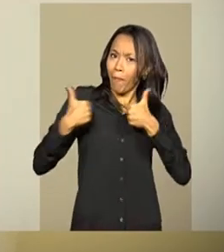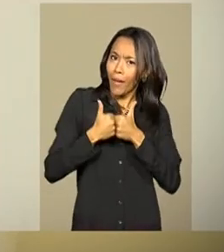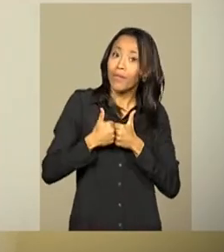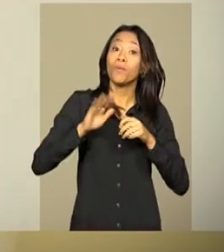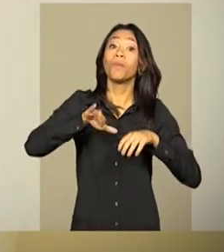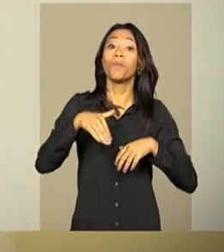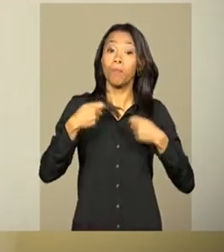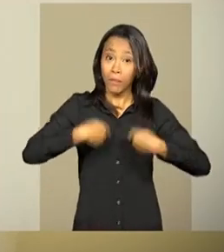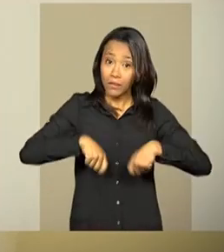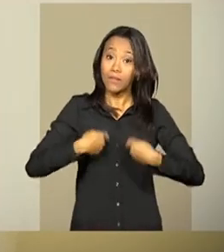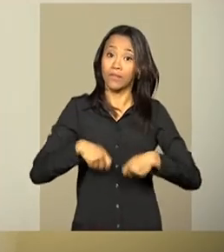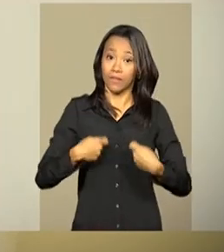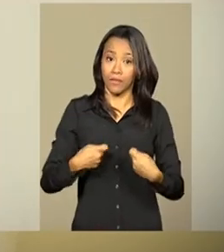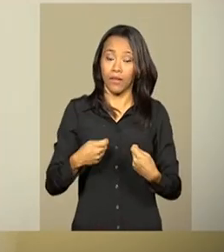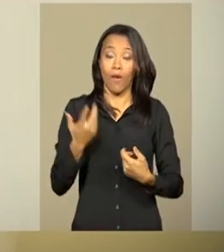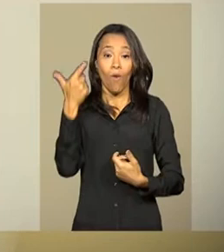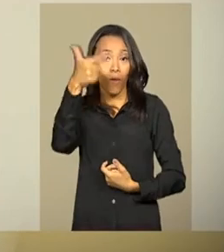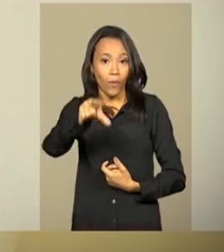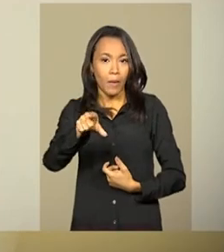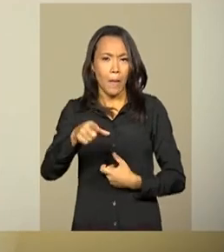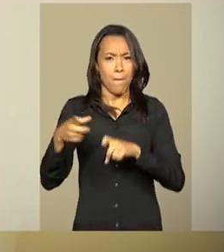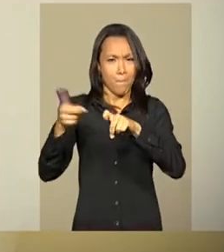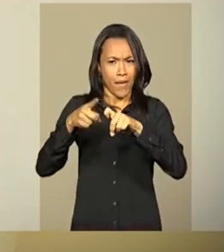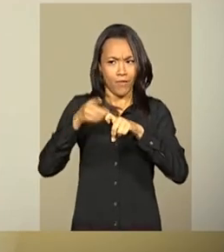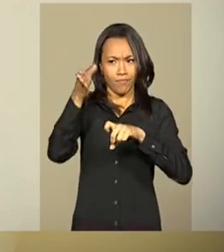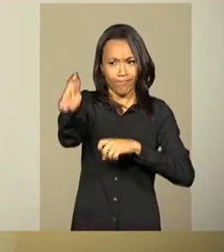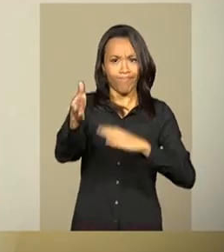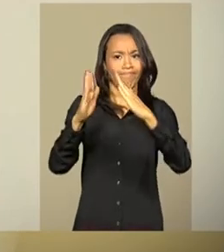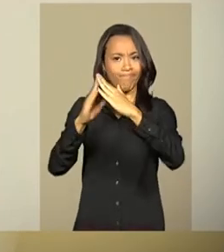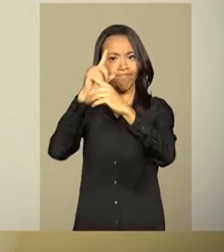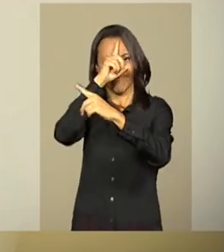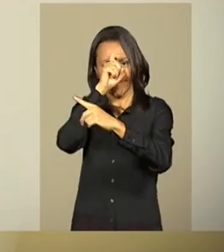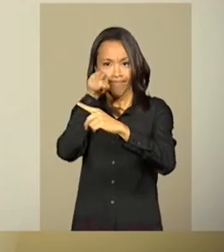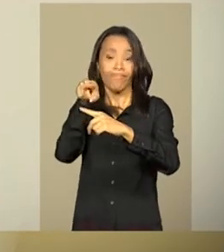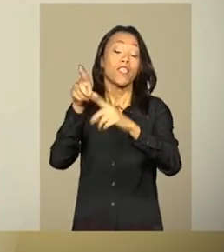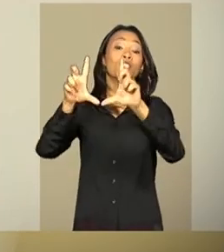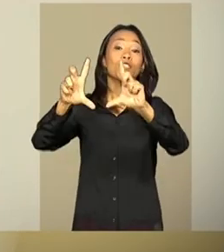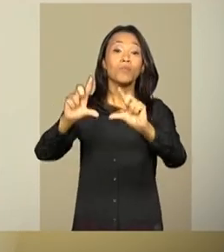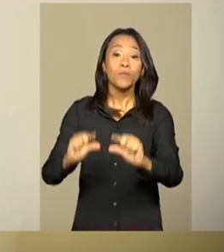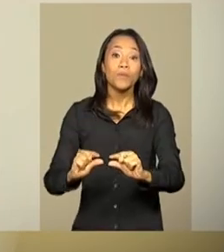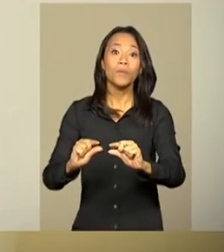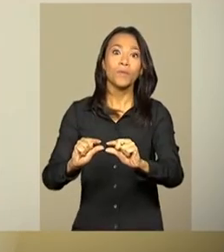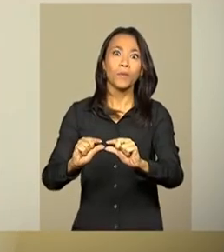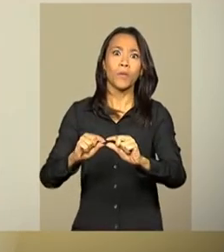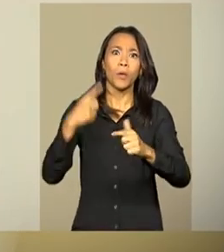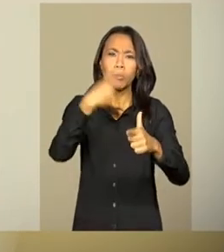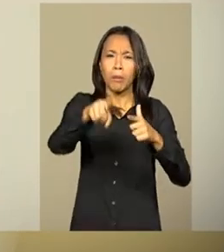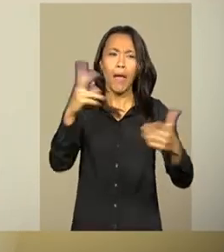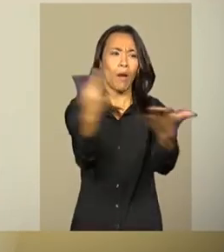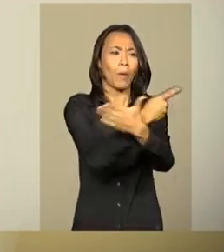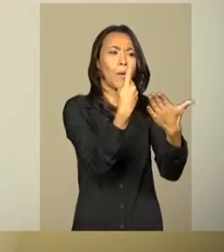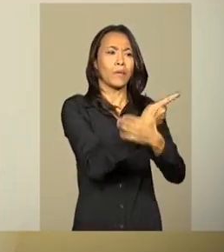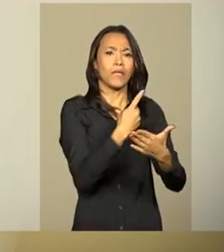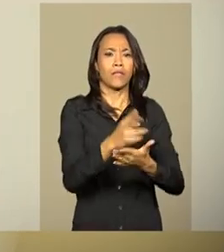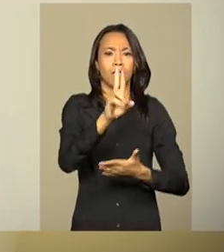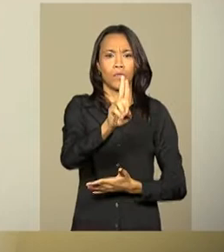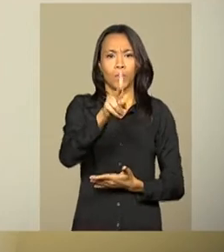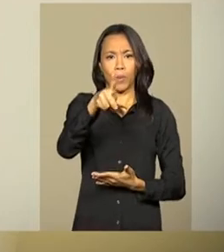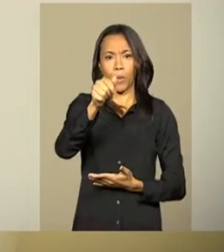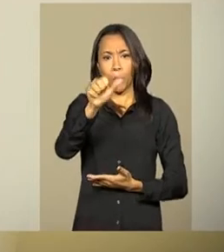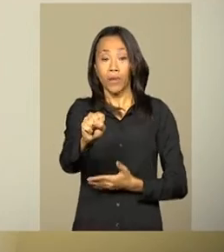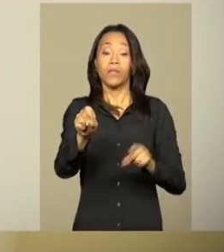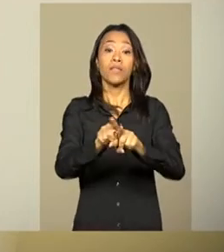quando precisa outra coisa médico no posto de saúde Luciano Diminui a pressão sobre as upas e sobre